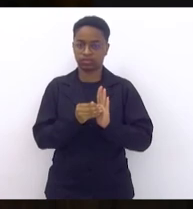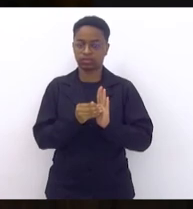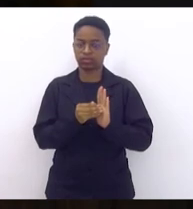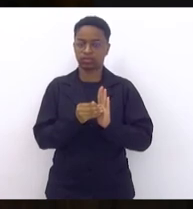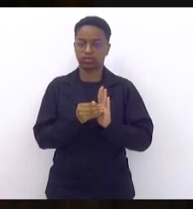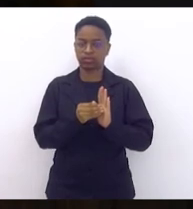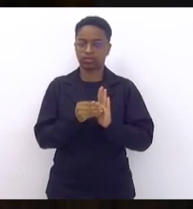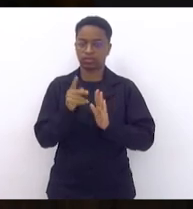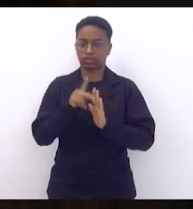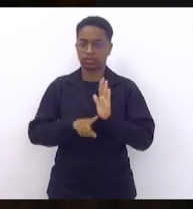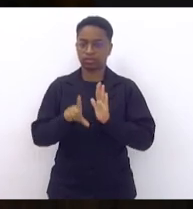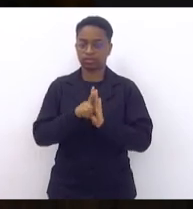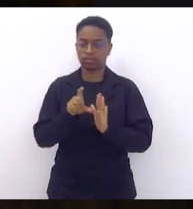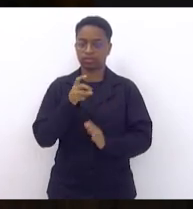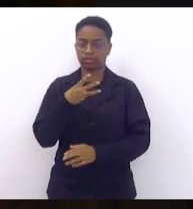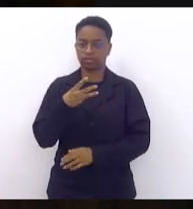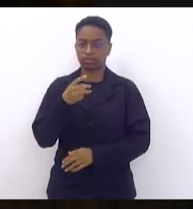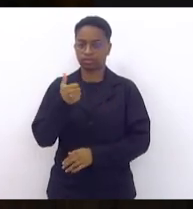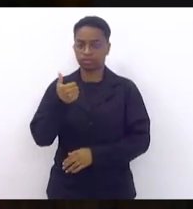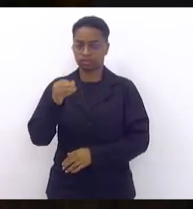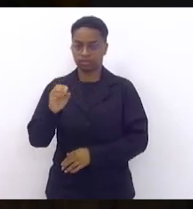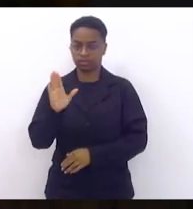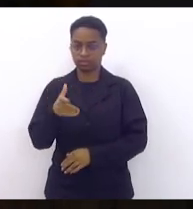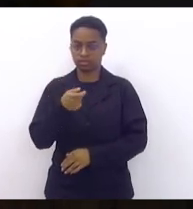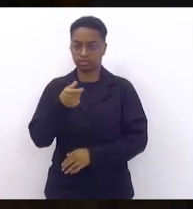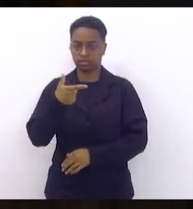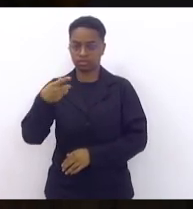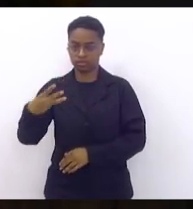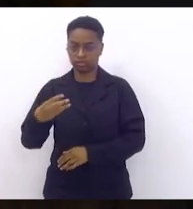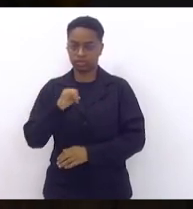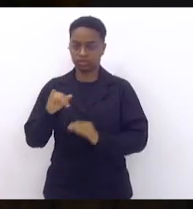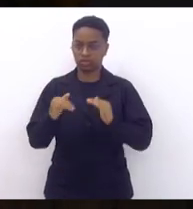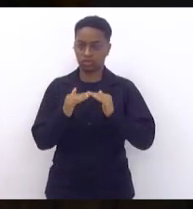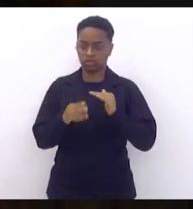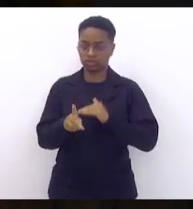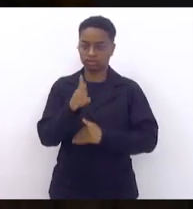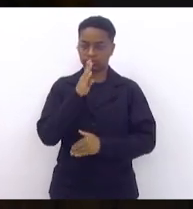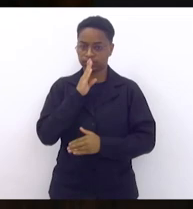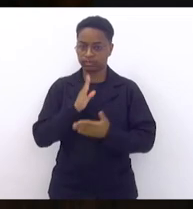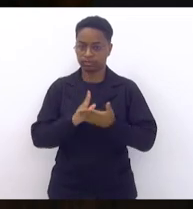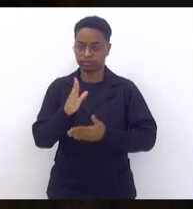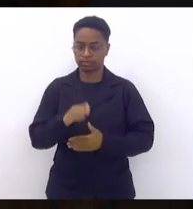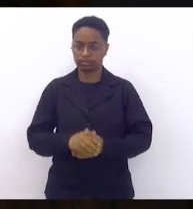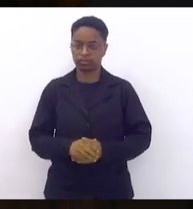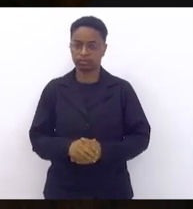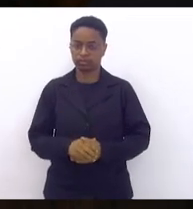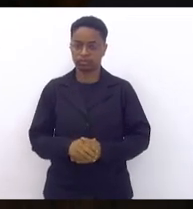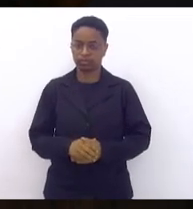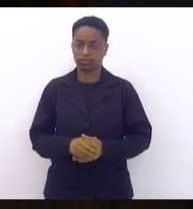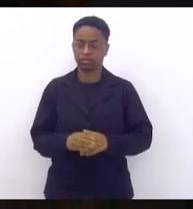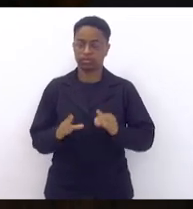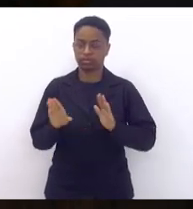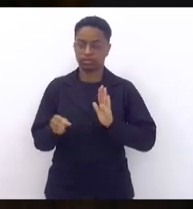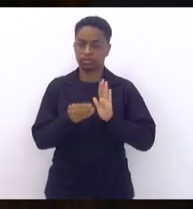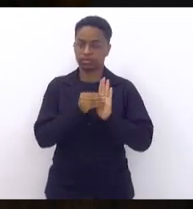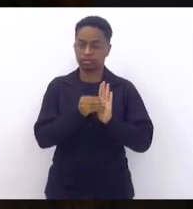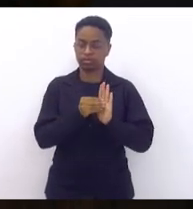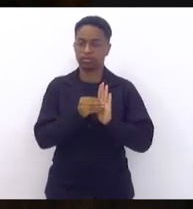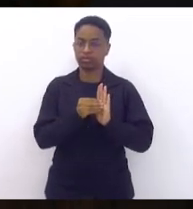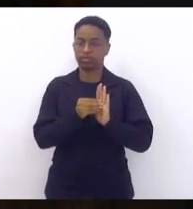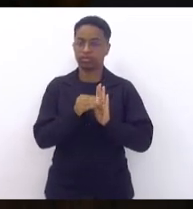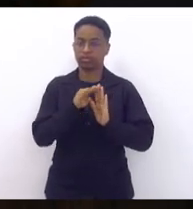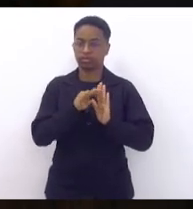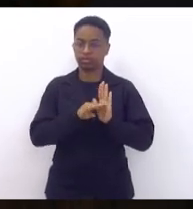dia, do projeto 310, de 23, deputado Rodrigo Bacelar, senhores que aprovam, permaneçam como estão, aprovado. Requerimento de inclusão na ordem do